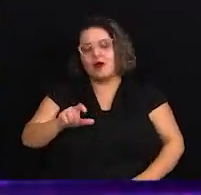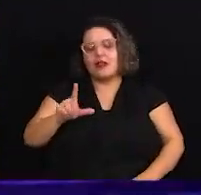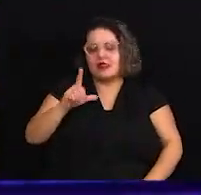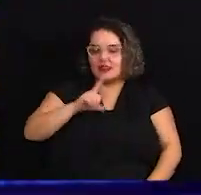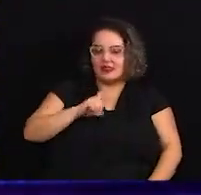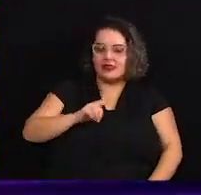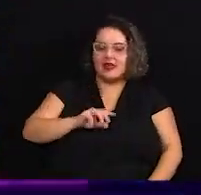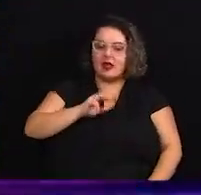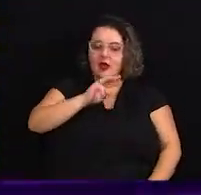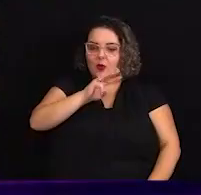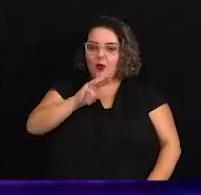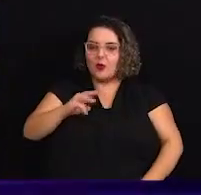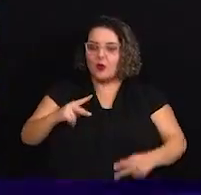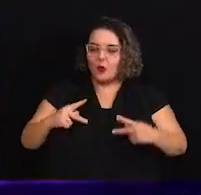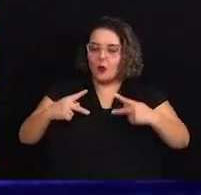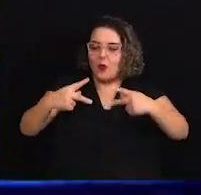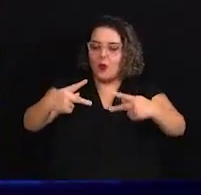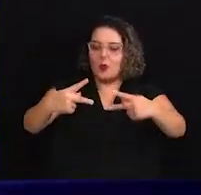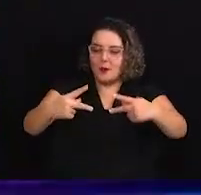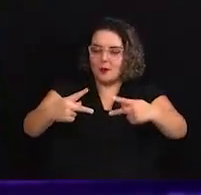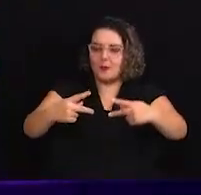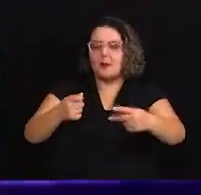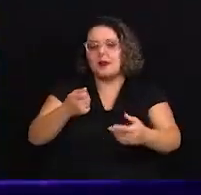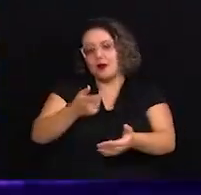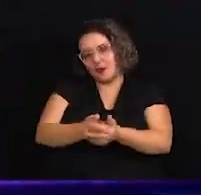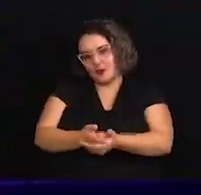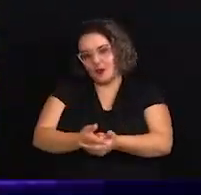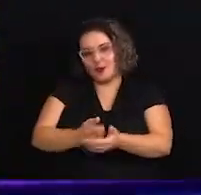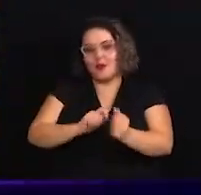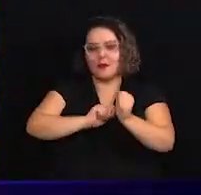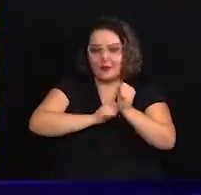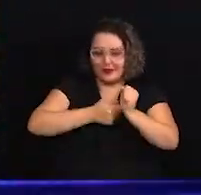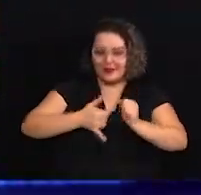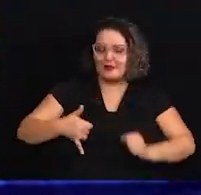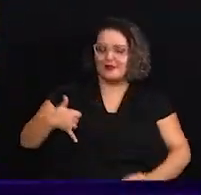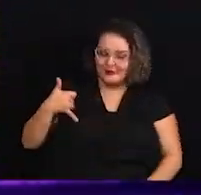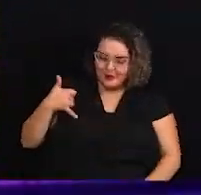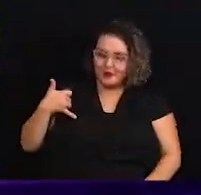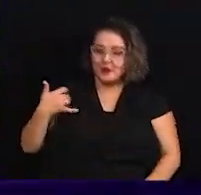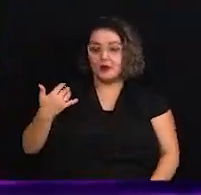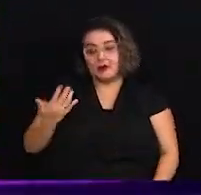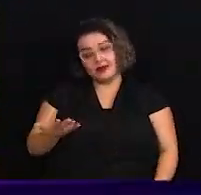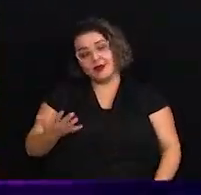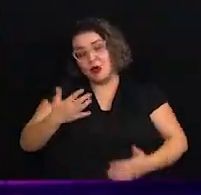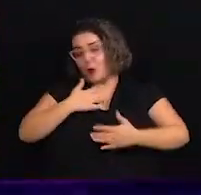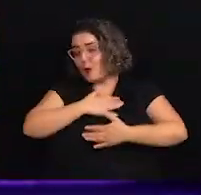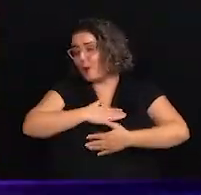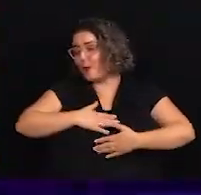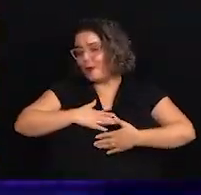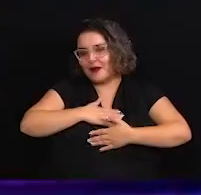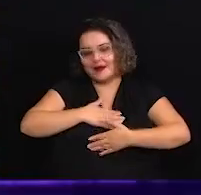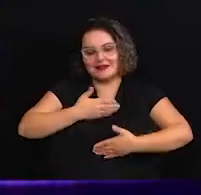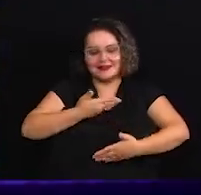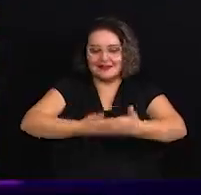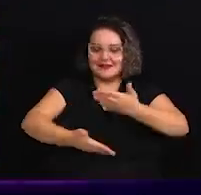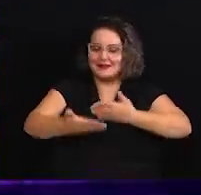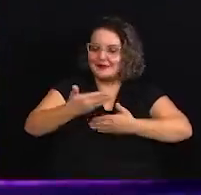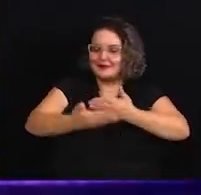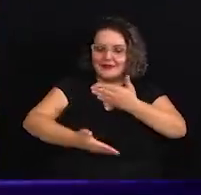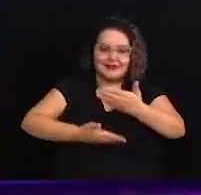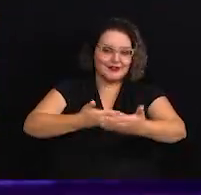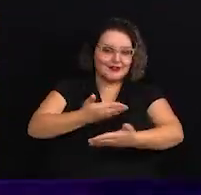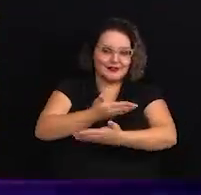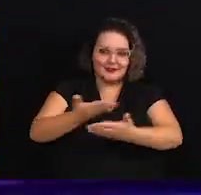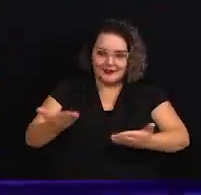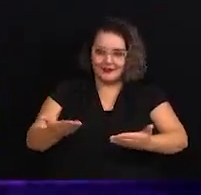lá você tem um link de acesso para adquirir o Diário de um Soberbo. E é um prazer também estar compartilhando